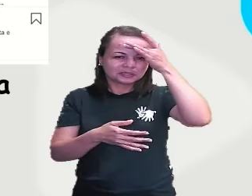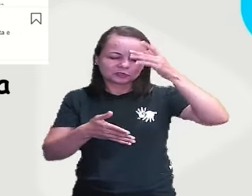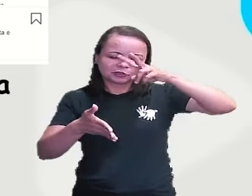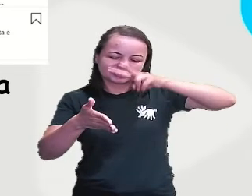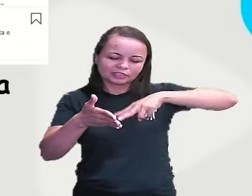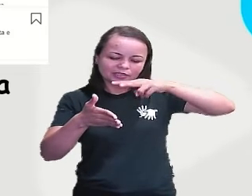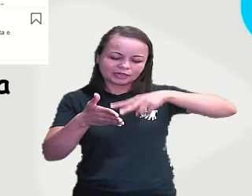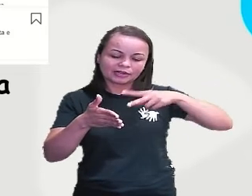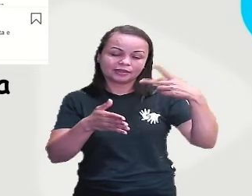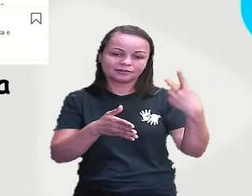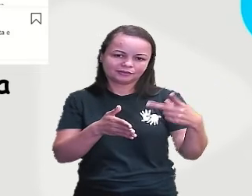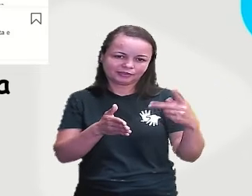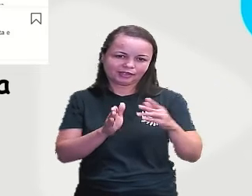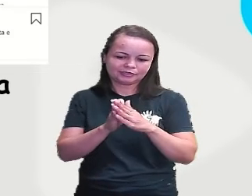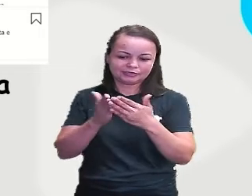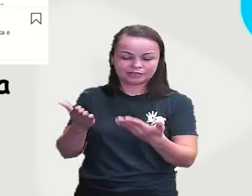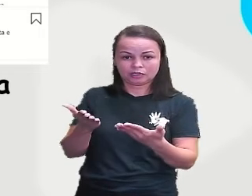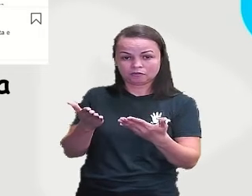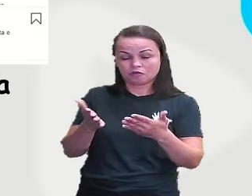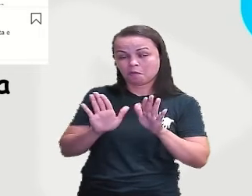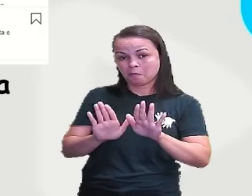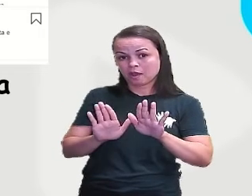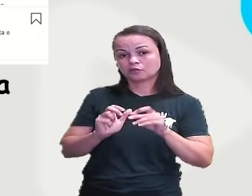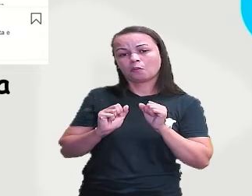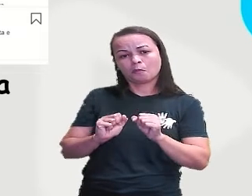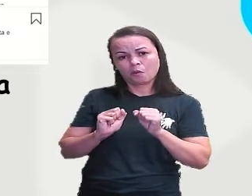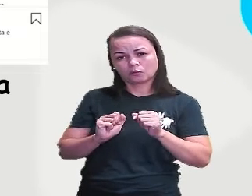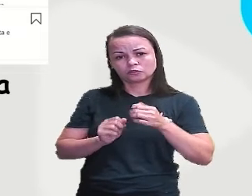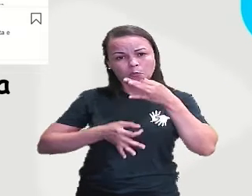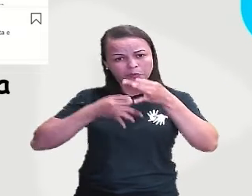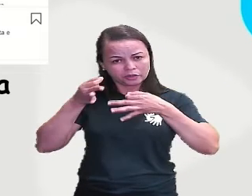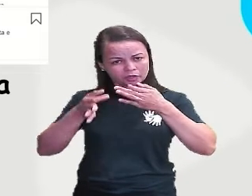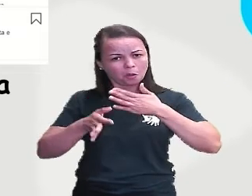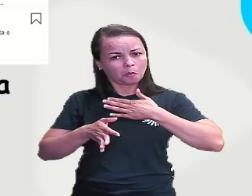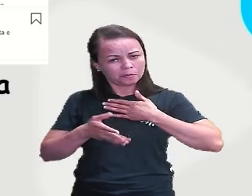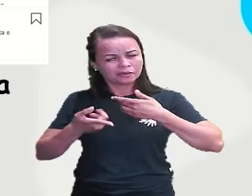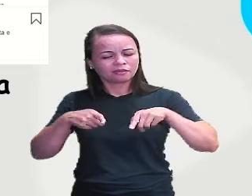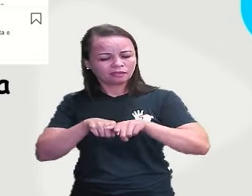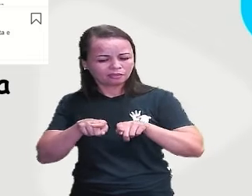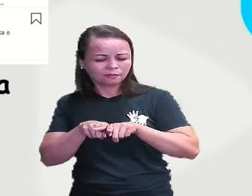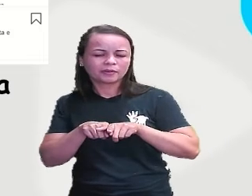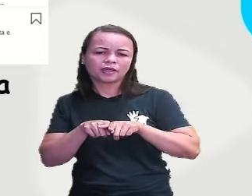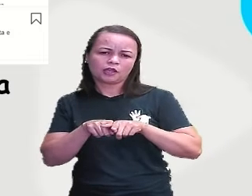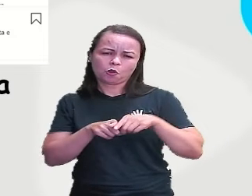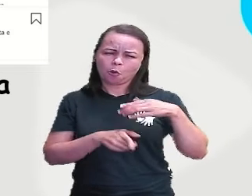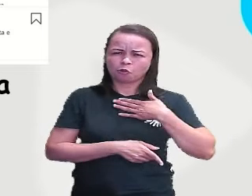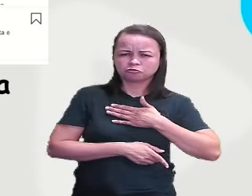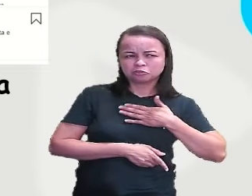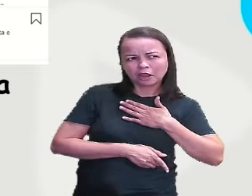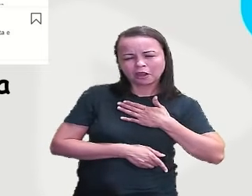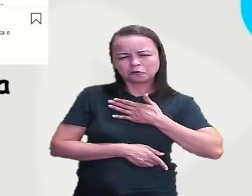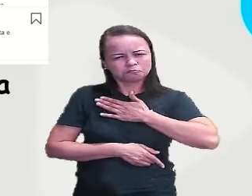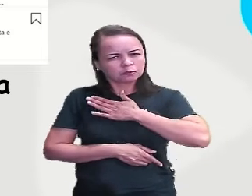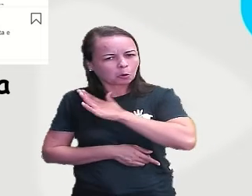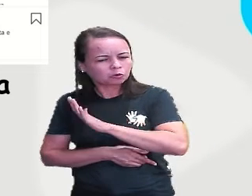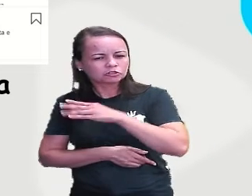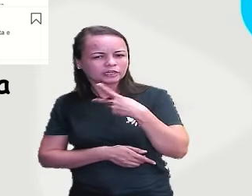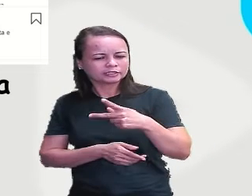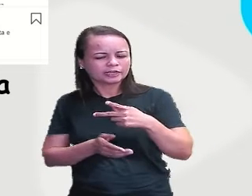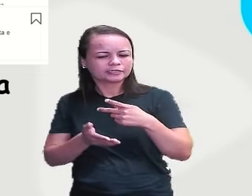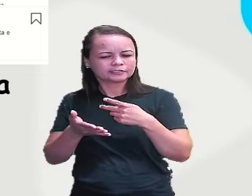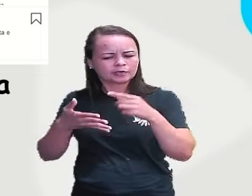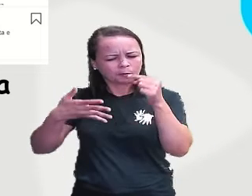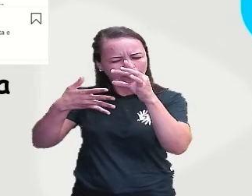esse livro, mas eu também posso trazer a minha opinião, né? E aí, eu gostei ou não gostei desse livro? Ou quais são os pontos que chamaram a minha